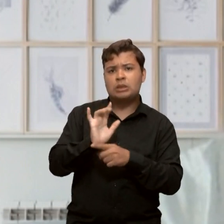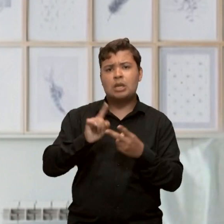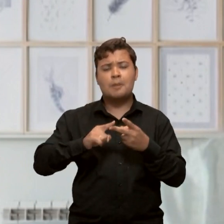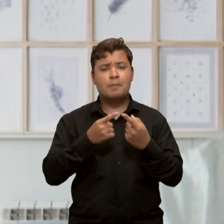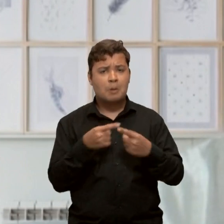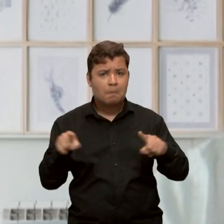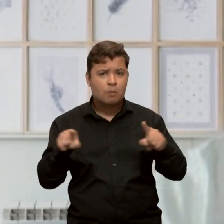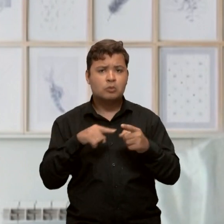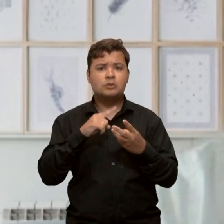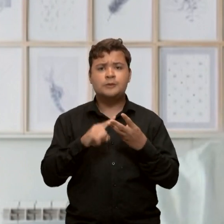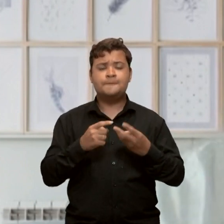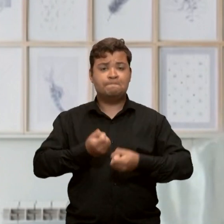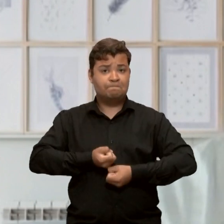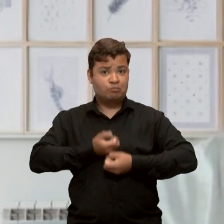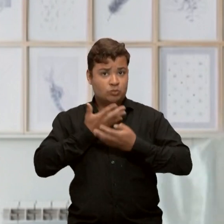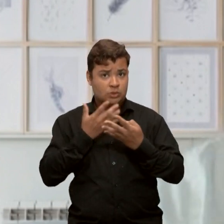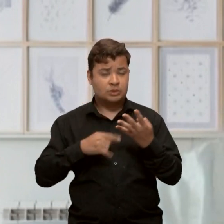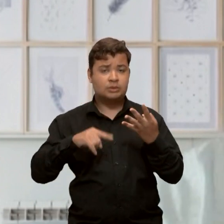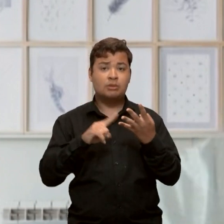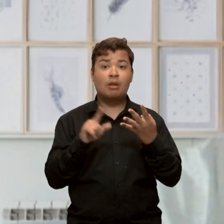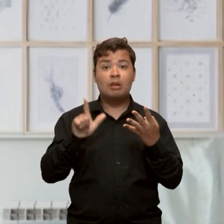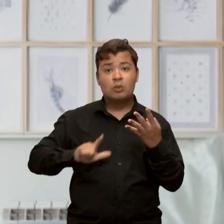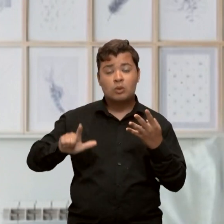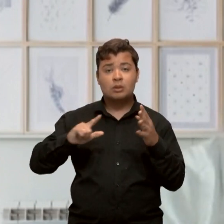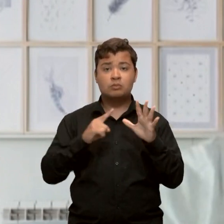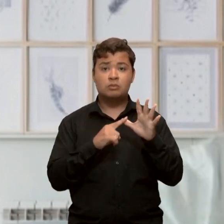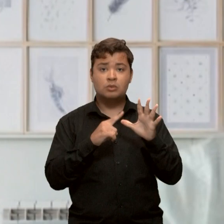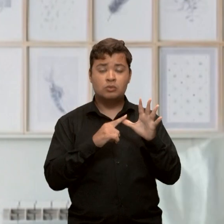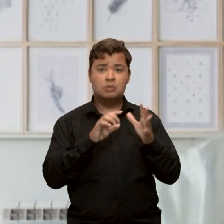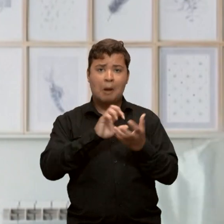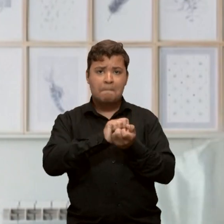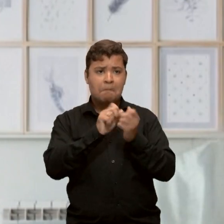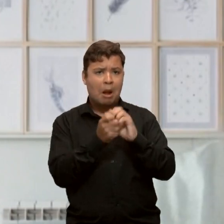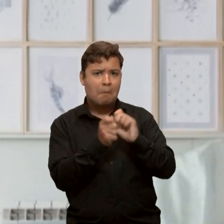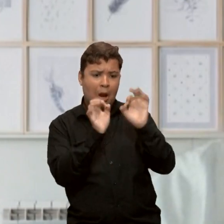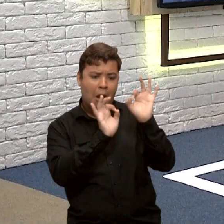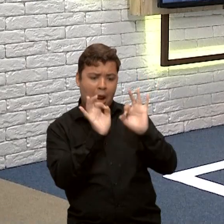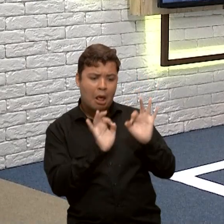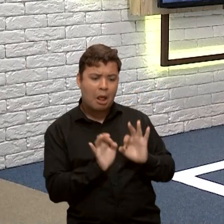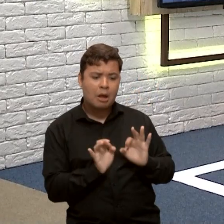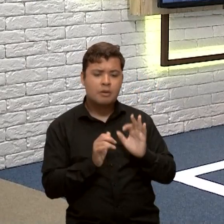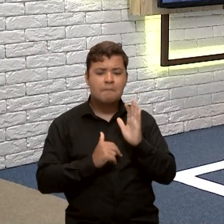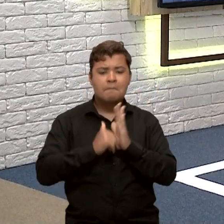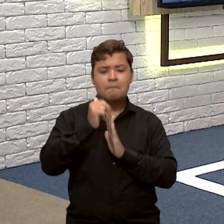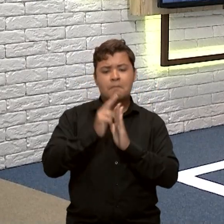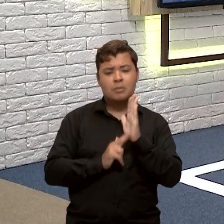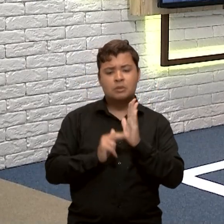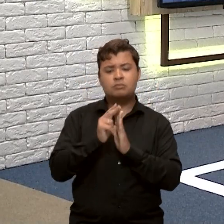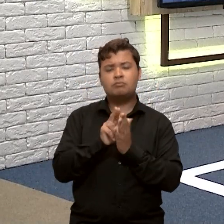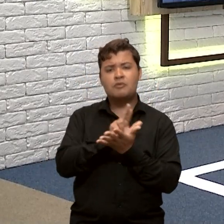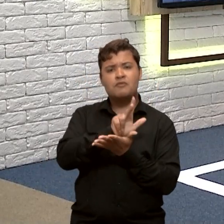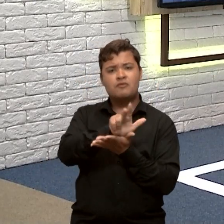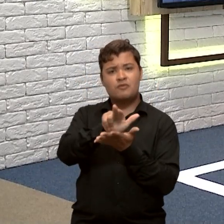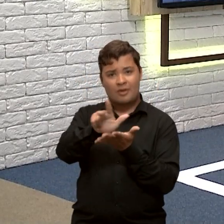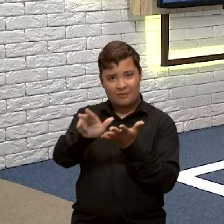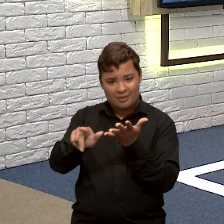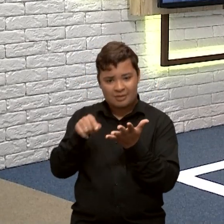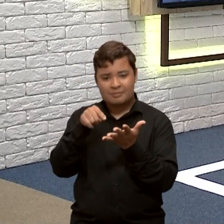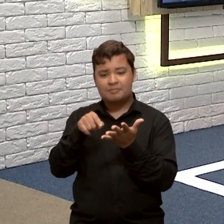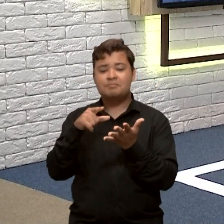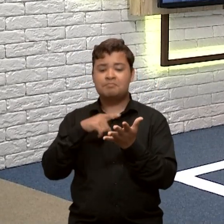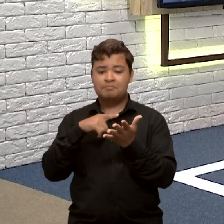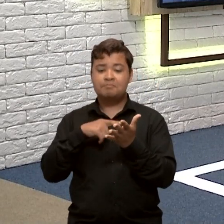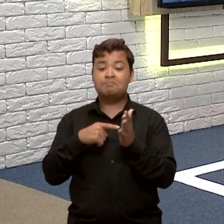poesia, literatura, artes plásticas, pintura. Então, todo esse universo, essas linguagens, elas estão presentes